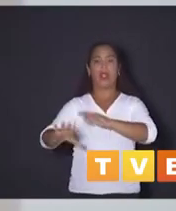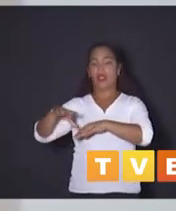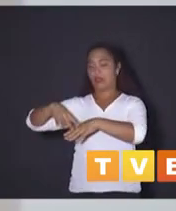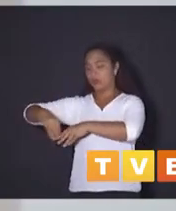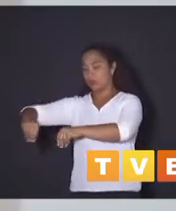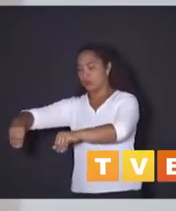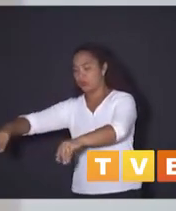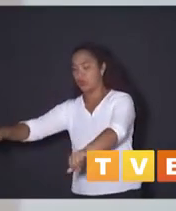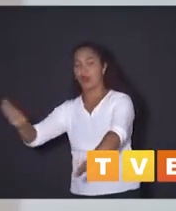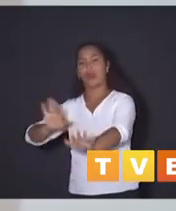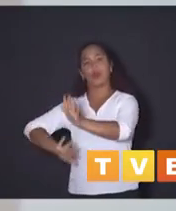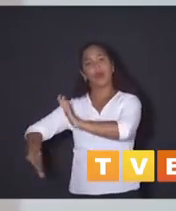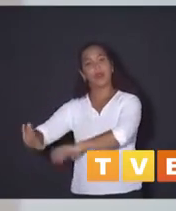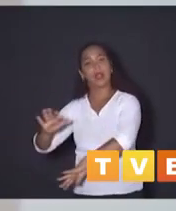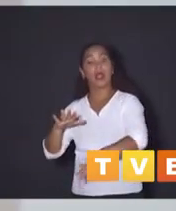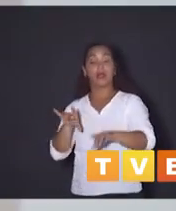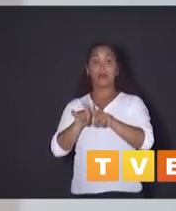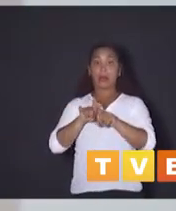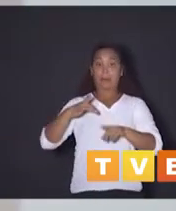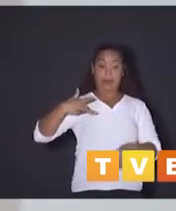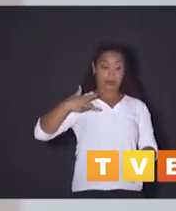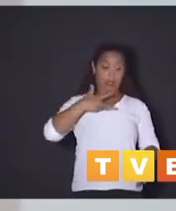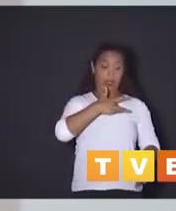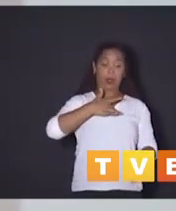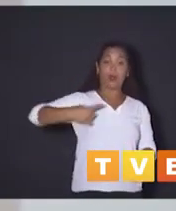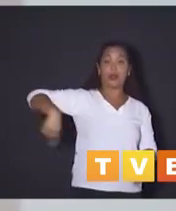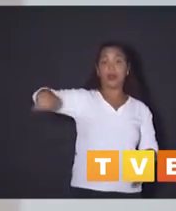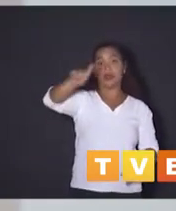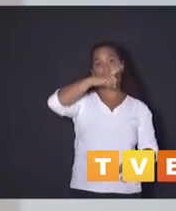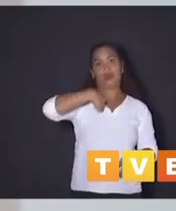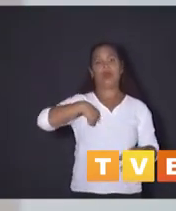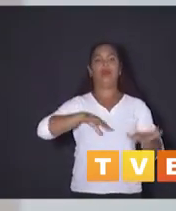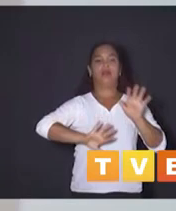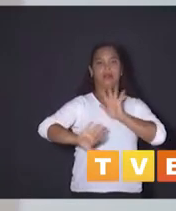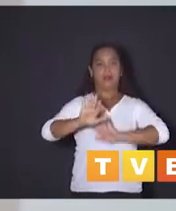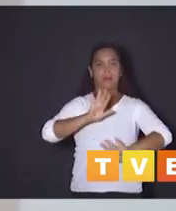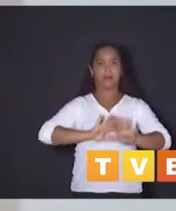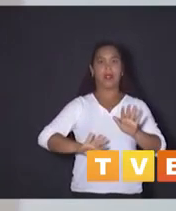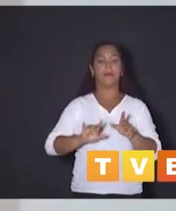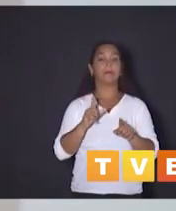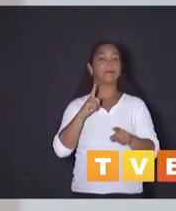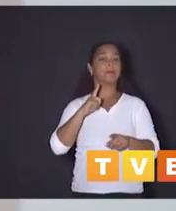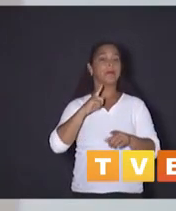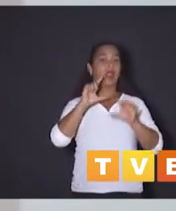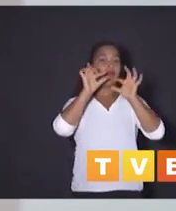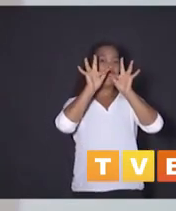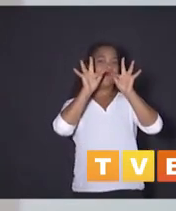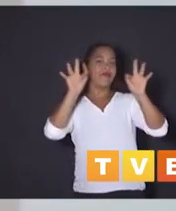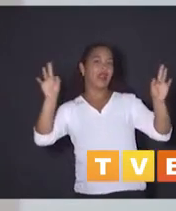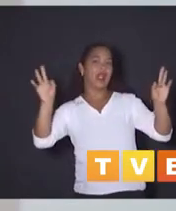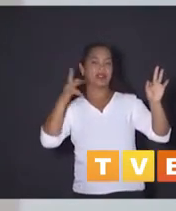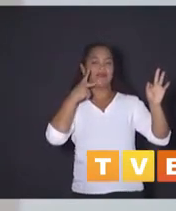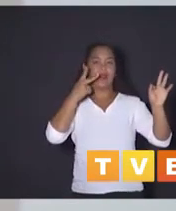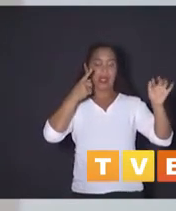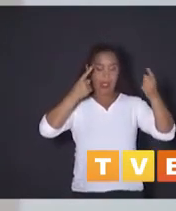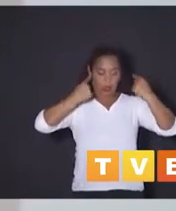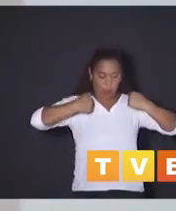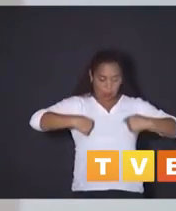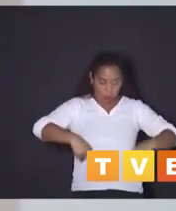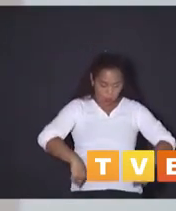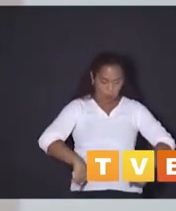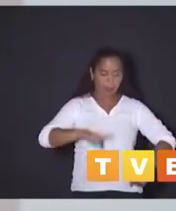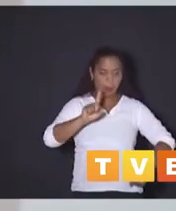sentido da da saúde de nós todos né já há uma frase famosa que diz que nós somos aquilo que comemos